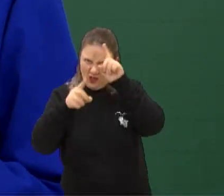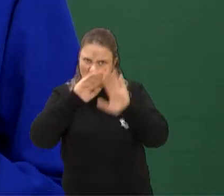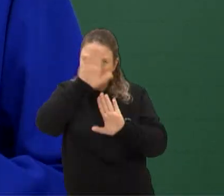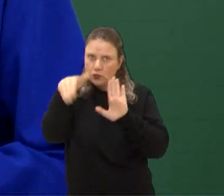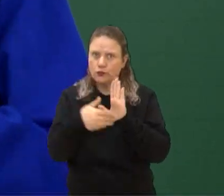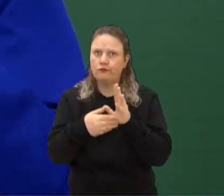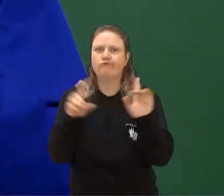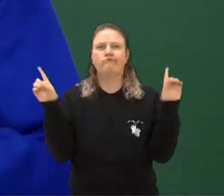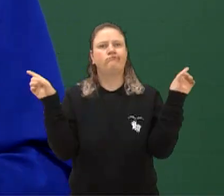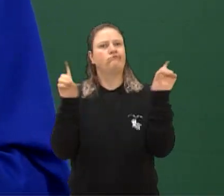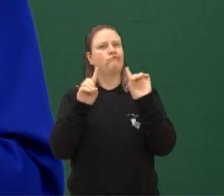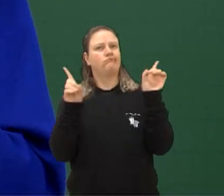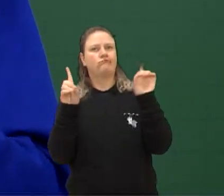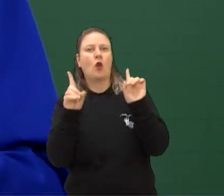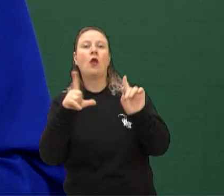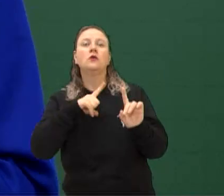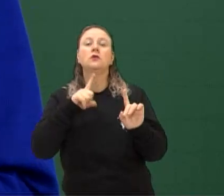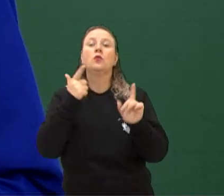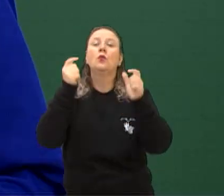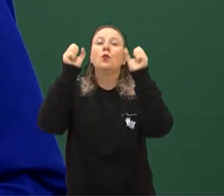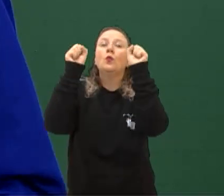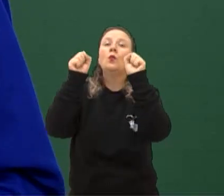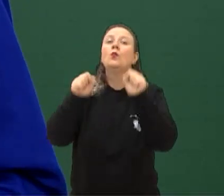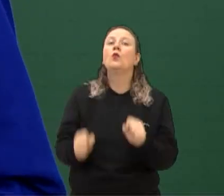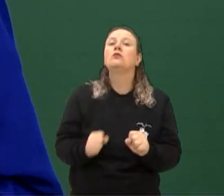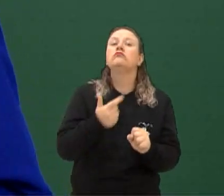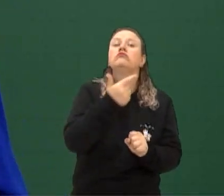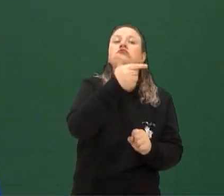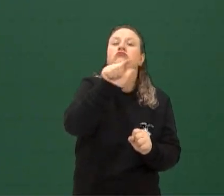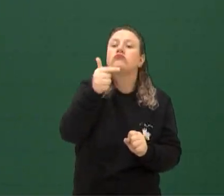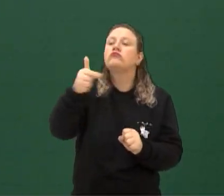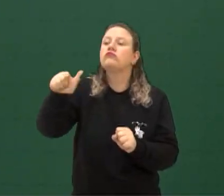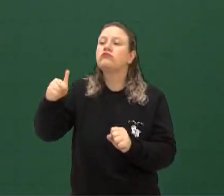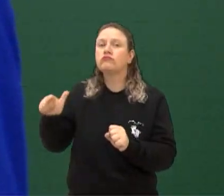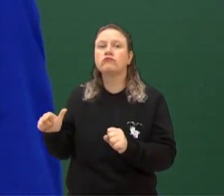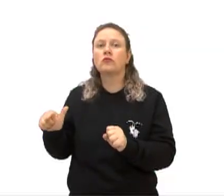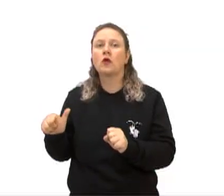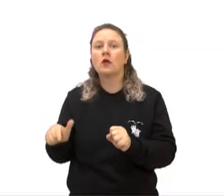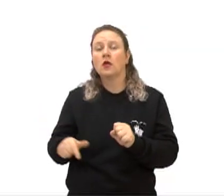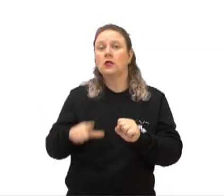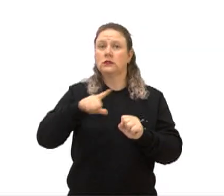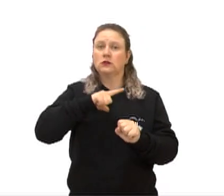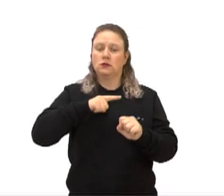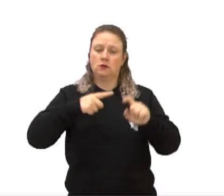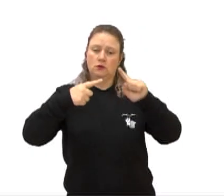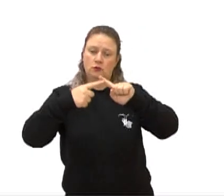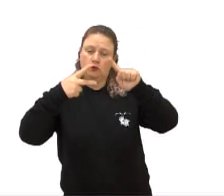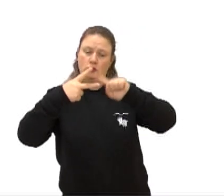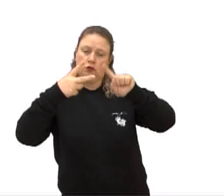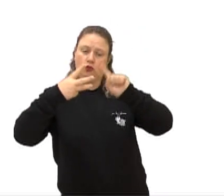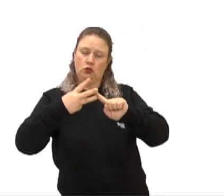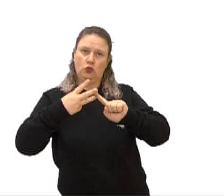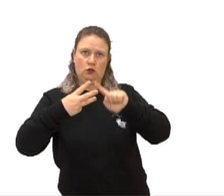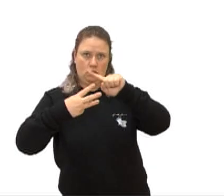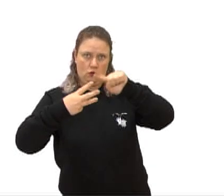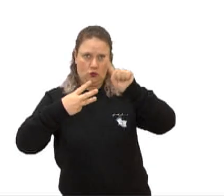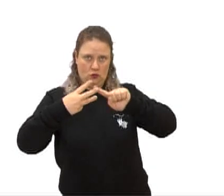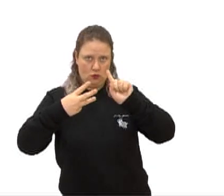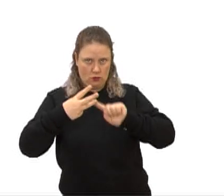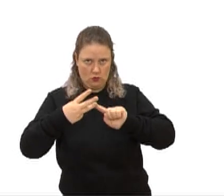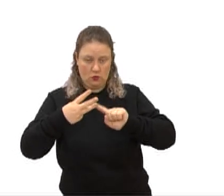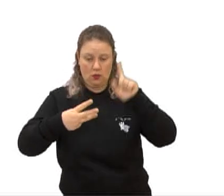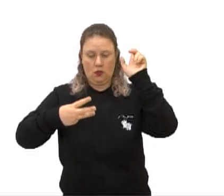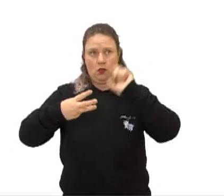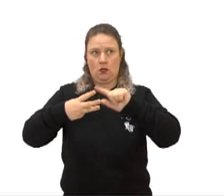quê? Porque tinham outros poderes que regiam a cidade de Esparta, né? 3 instituições políticas que a gente tem ali,